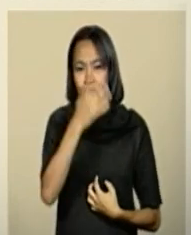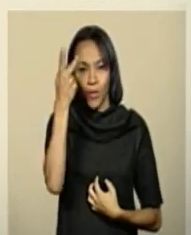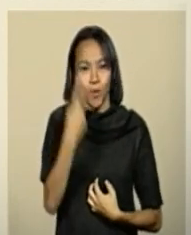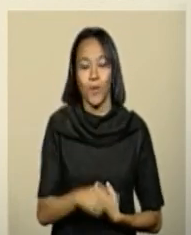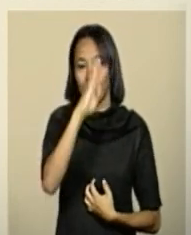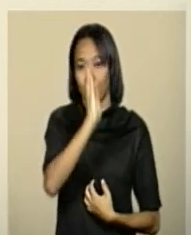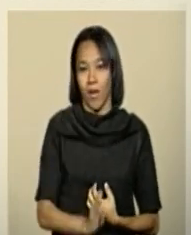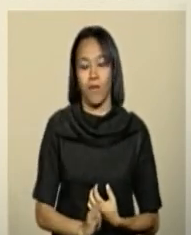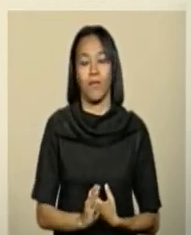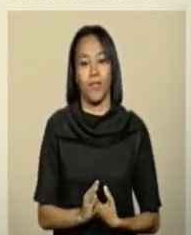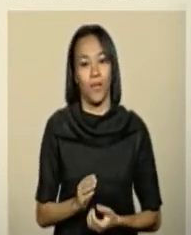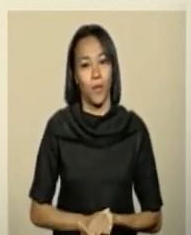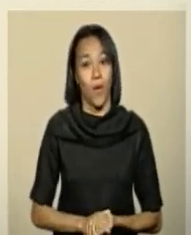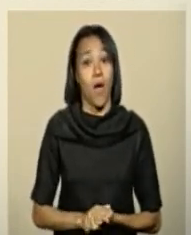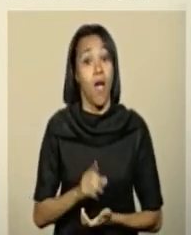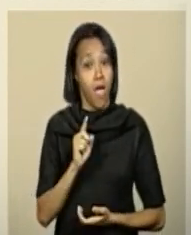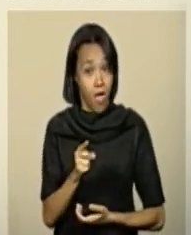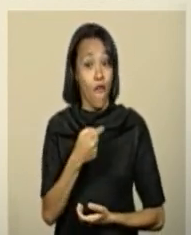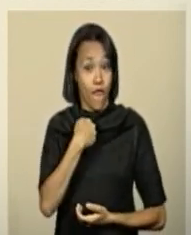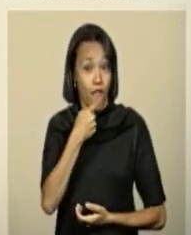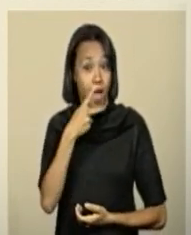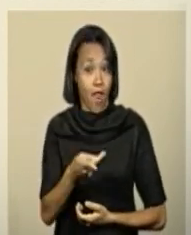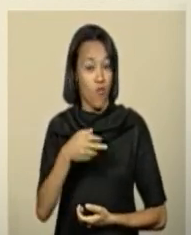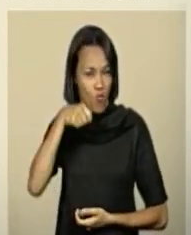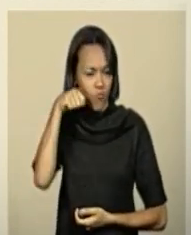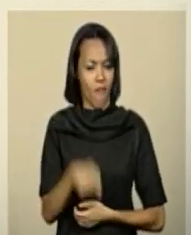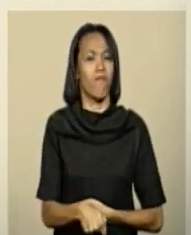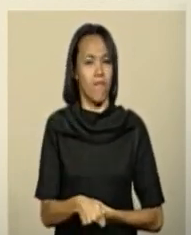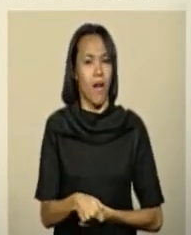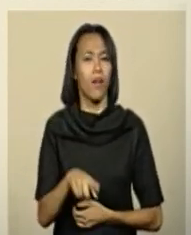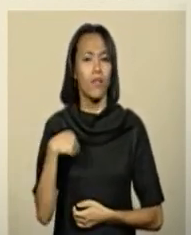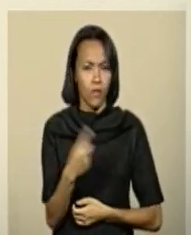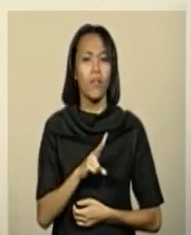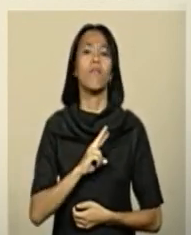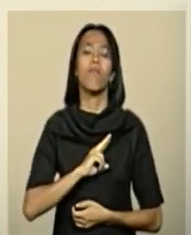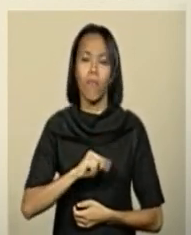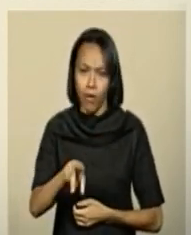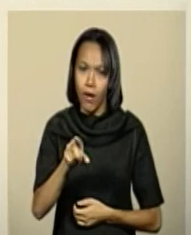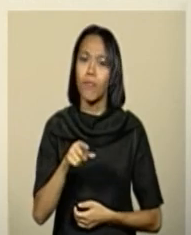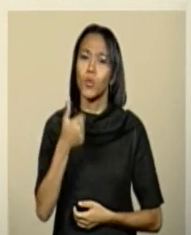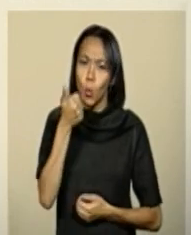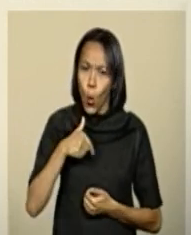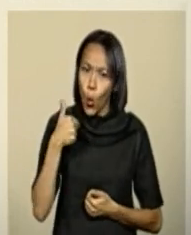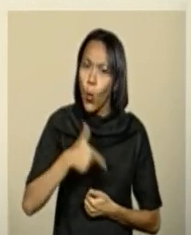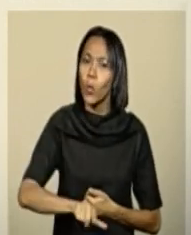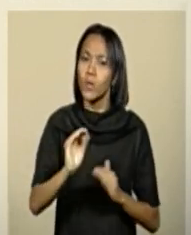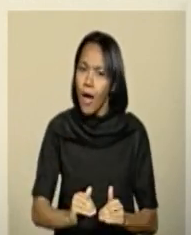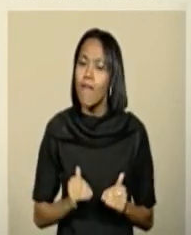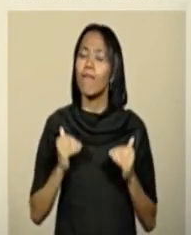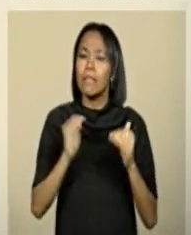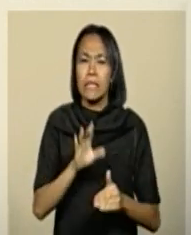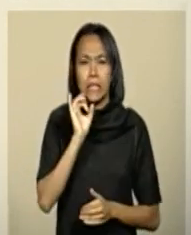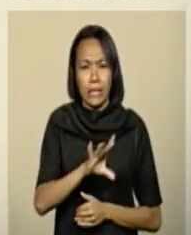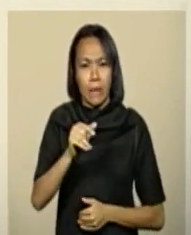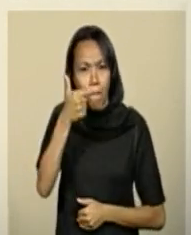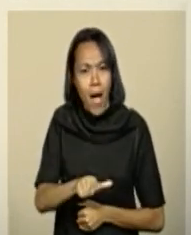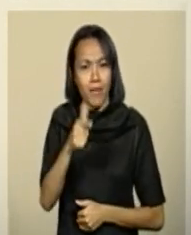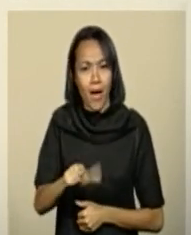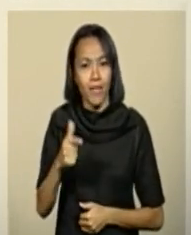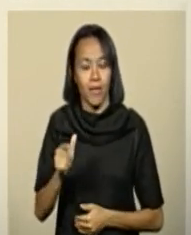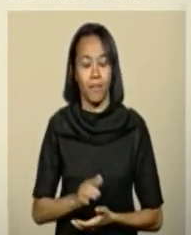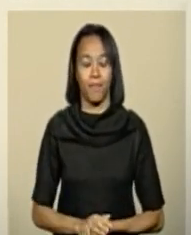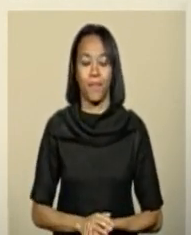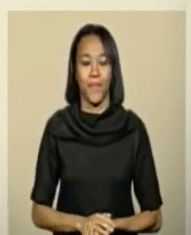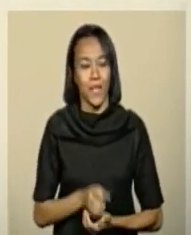brasileiros e brasileiras. Uma coisa eu posso te garantir, Luciano, nós vamos continuar avançando a cada dia a mais. Presidente,